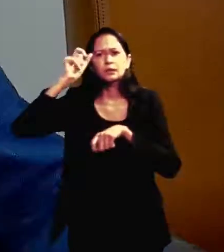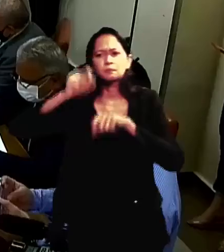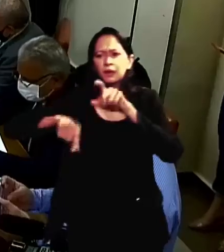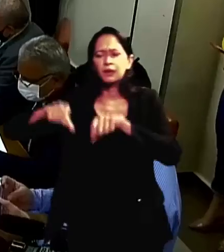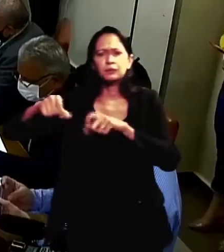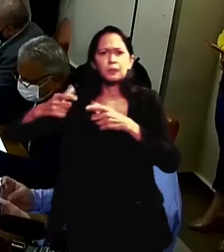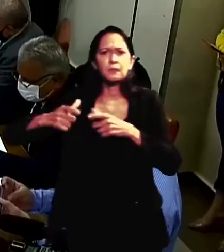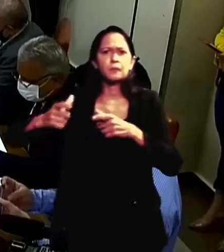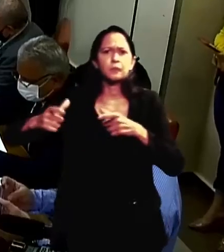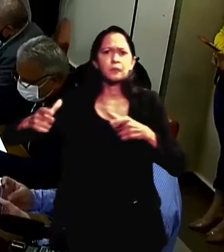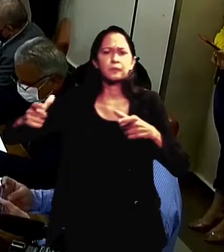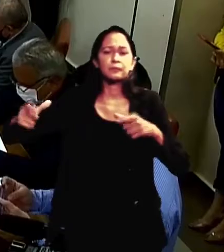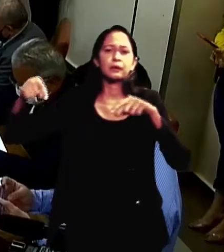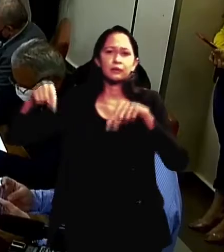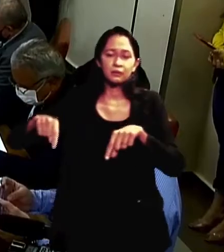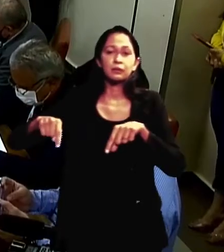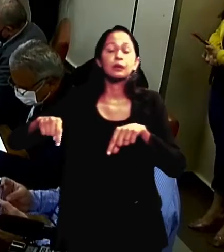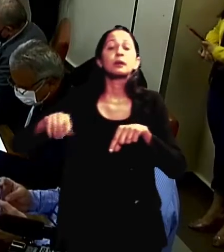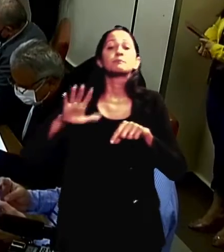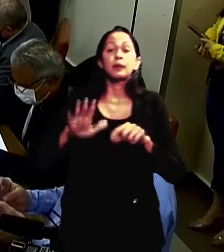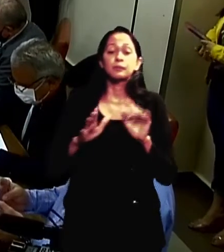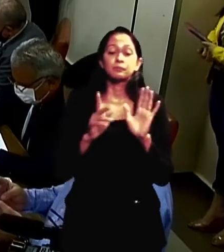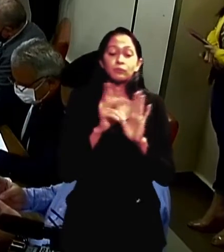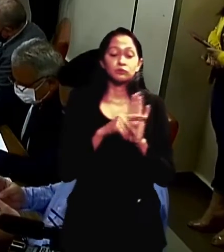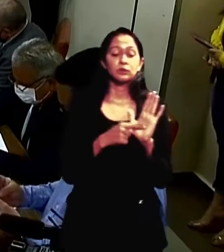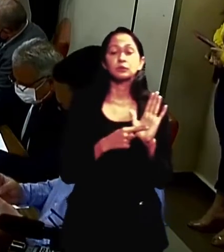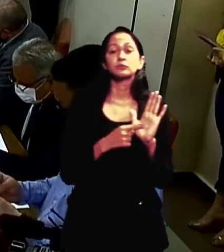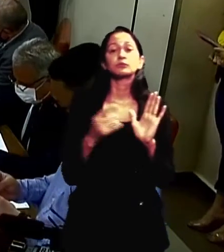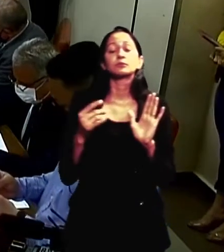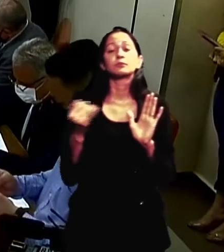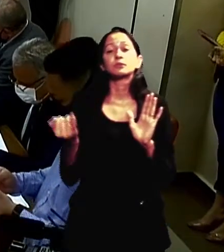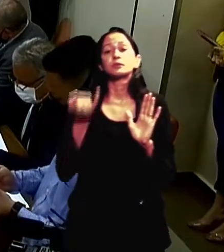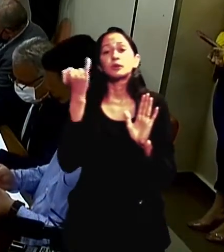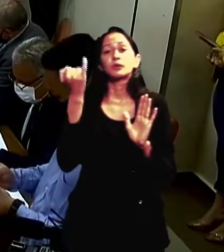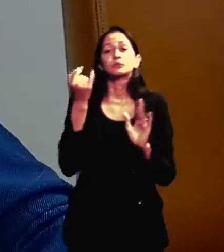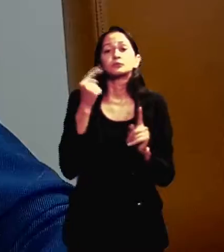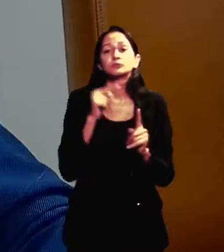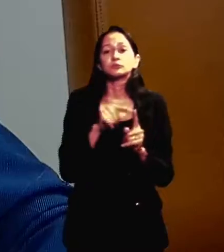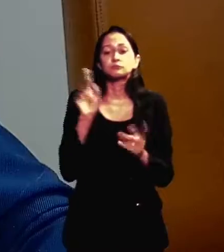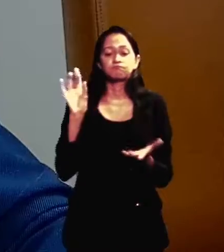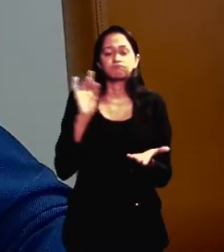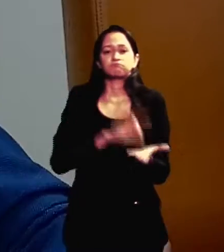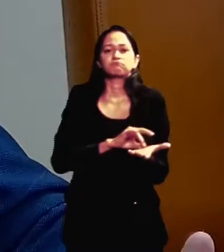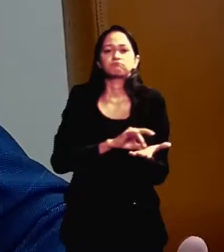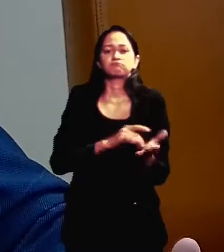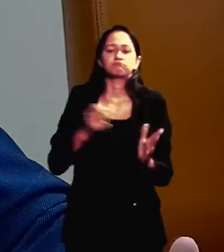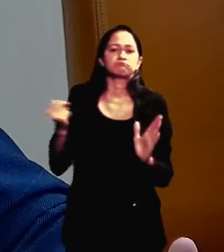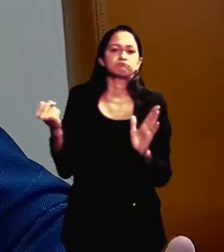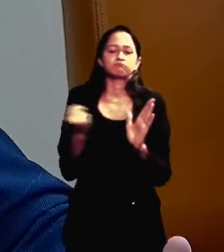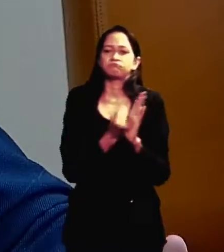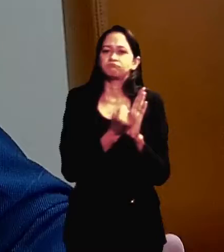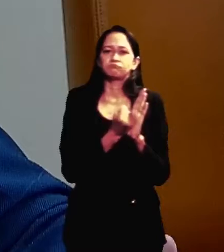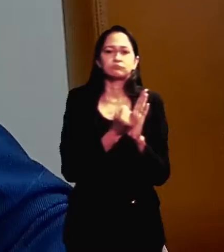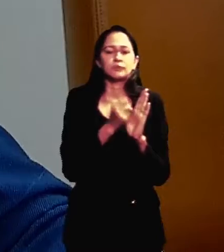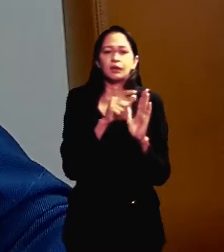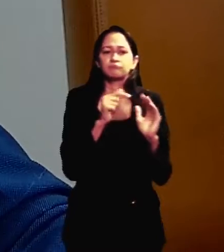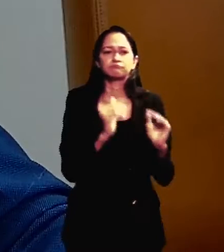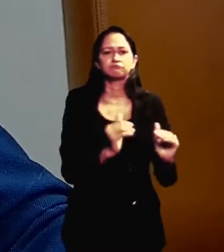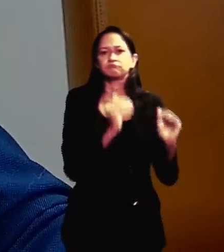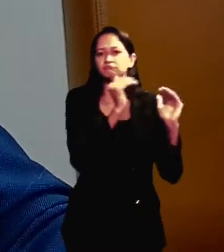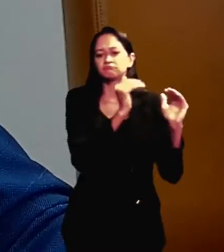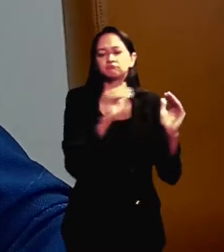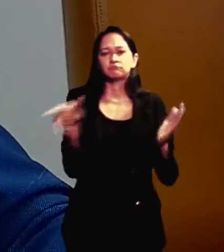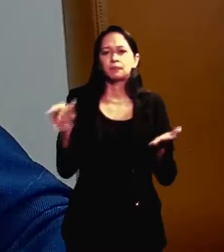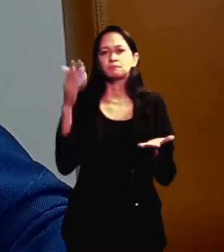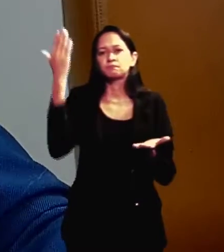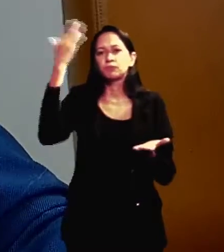nós estamos aqui reverberando de forma oficial e agradecendo todos os vereadores